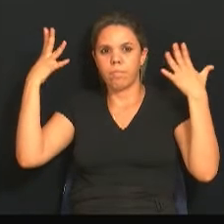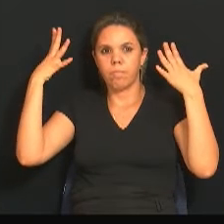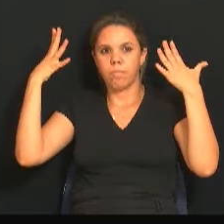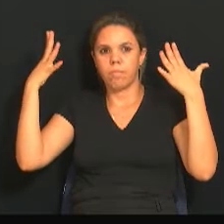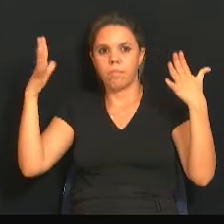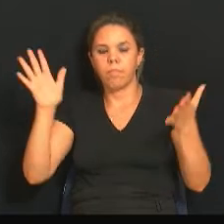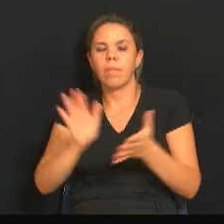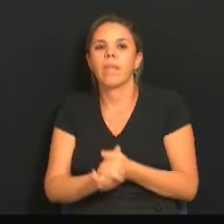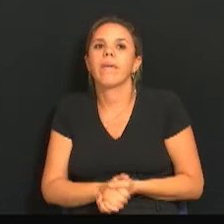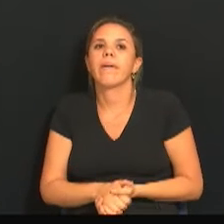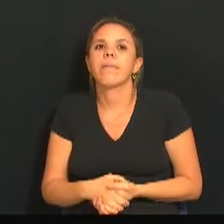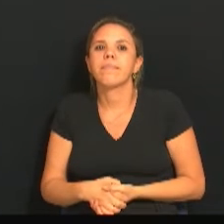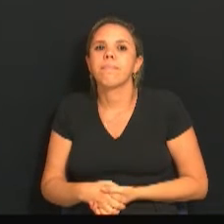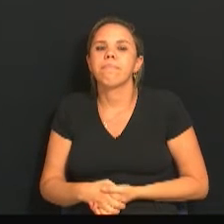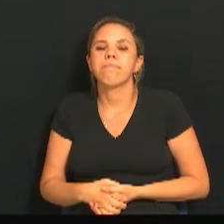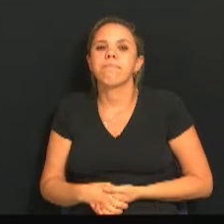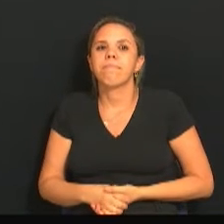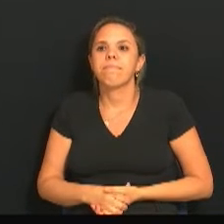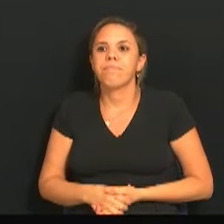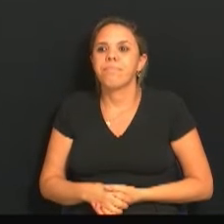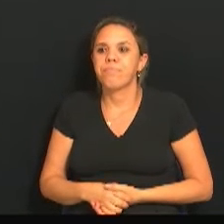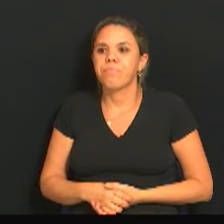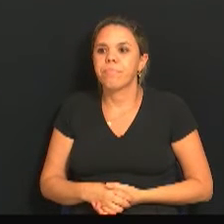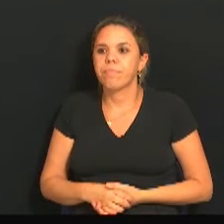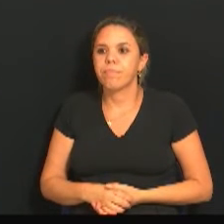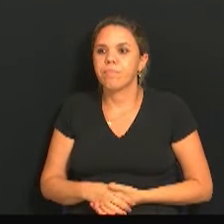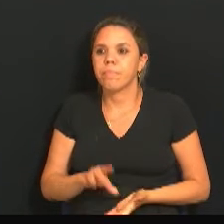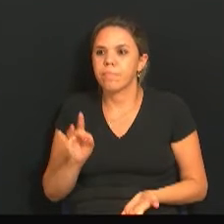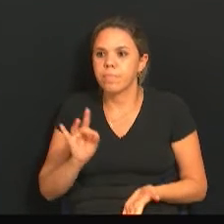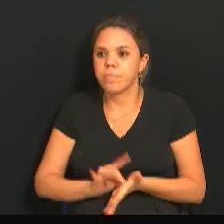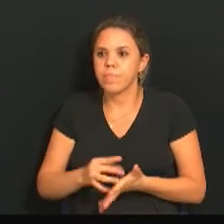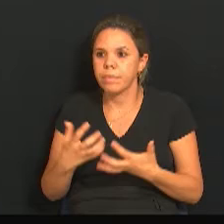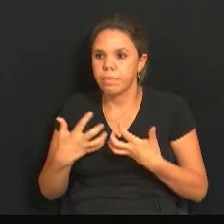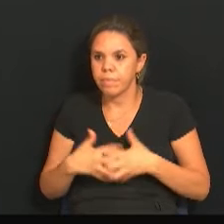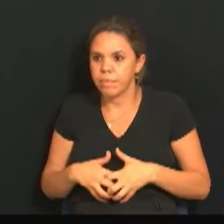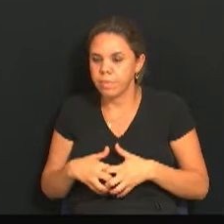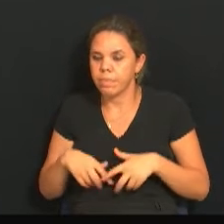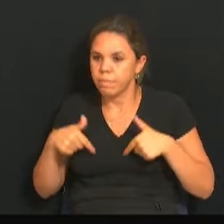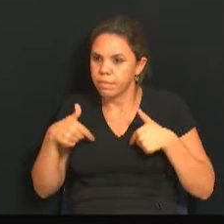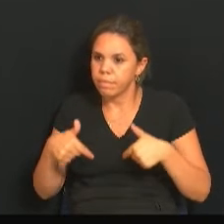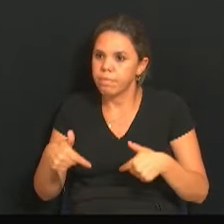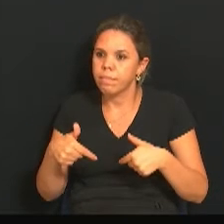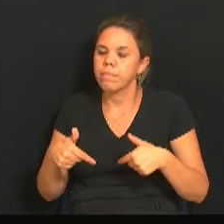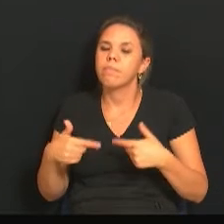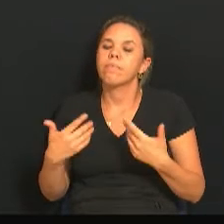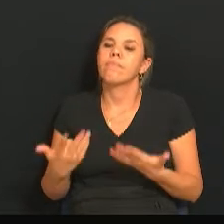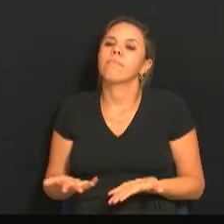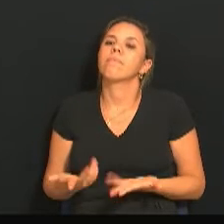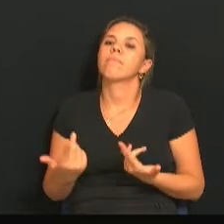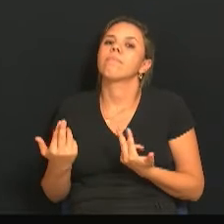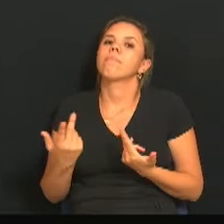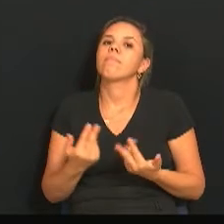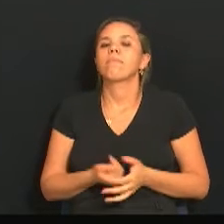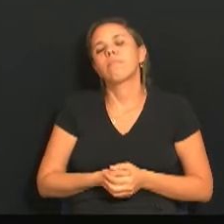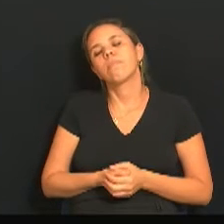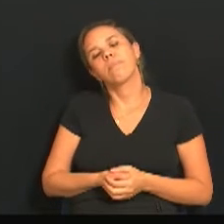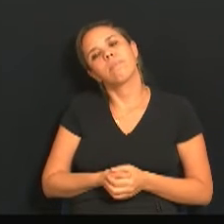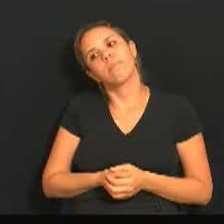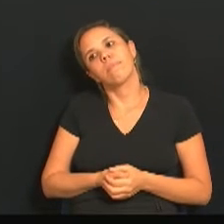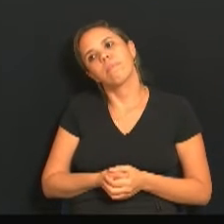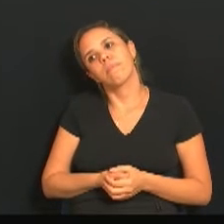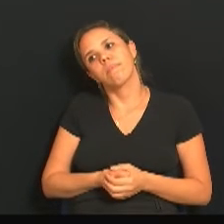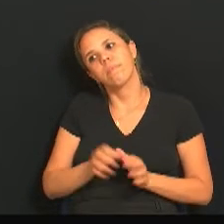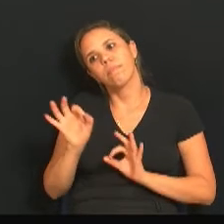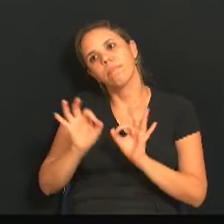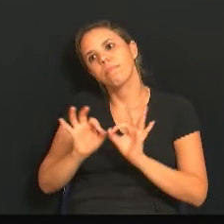né? Ser mais efetivo, né? E dessa iniciativas como essa, né? De organizar